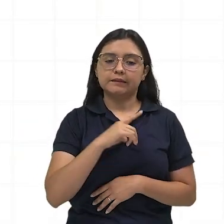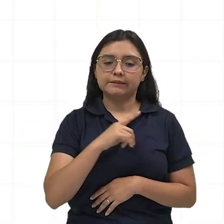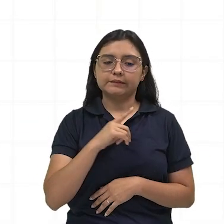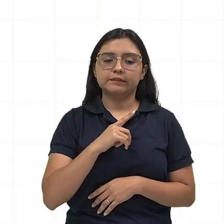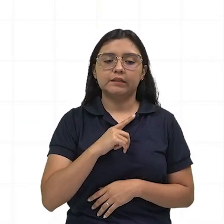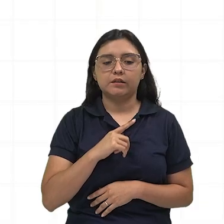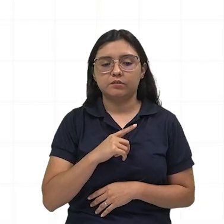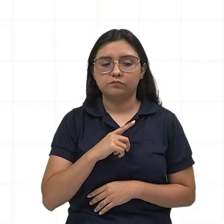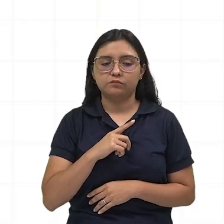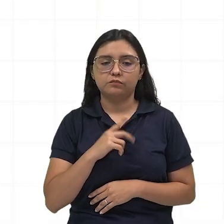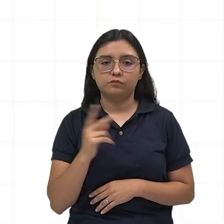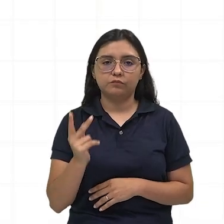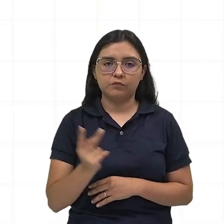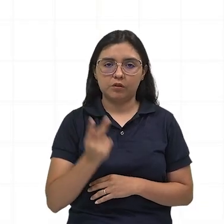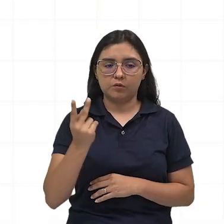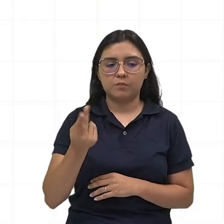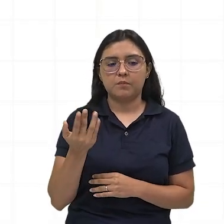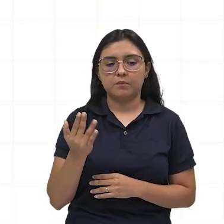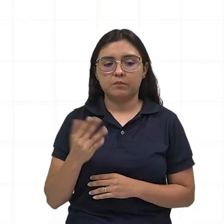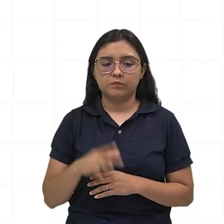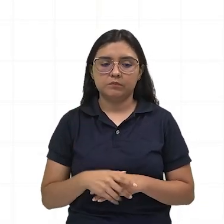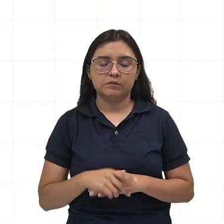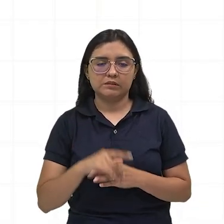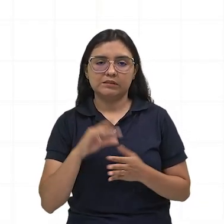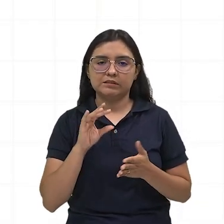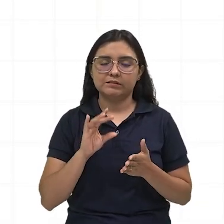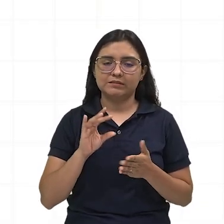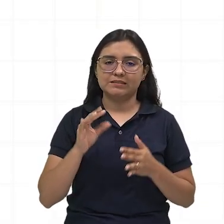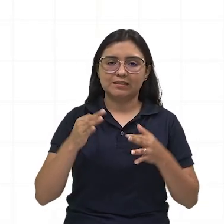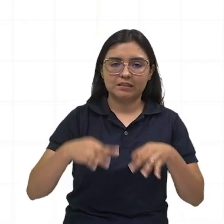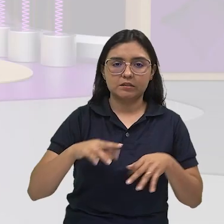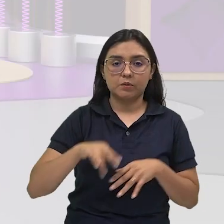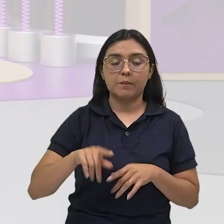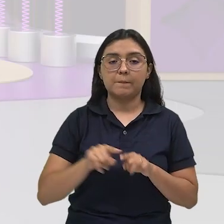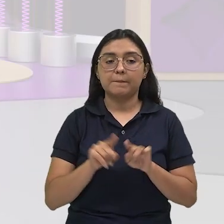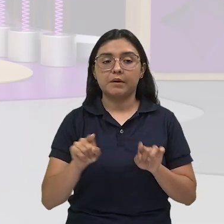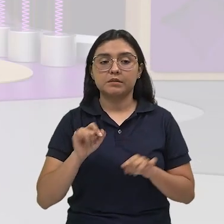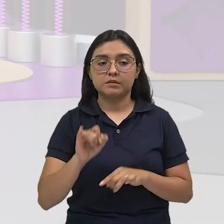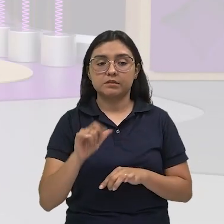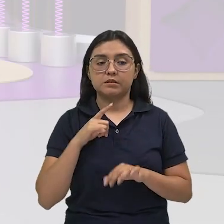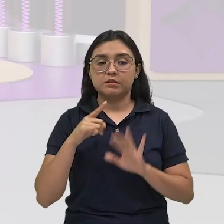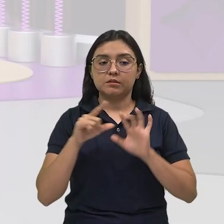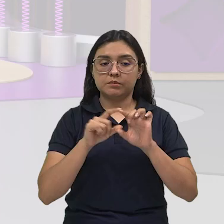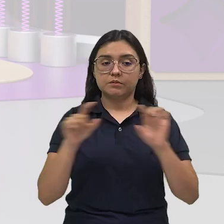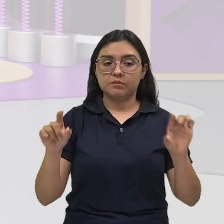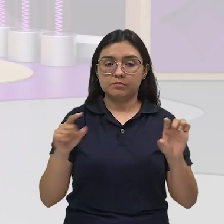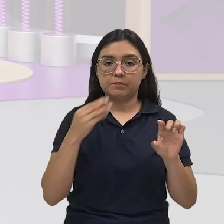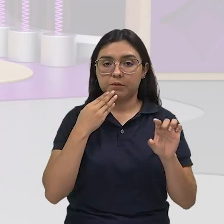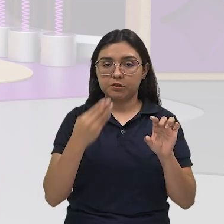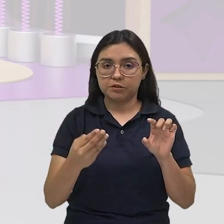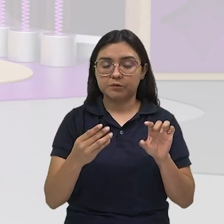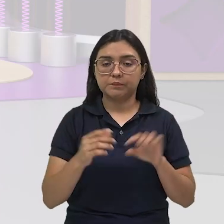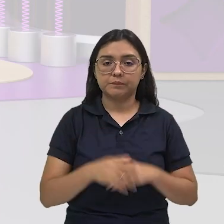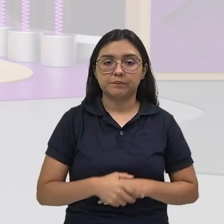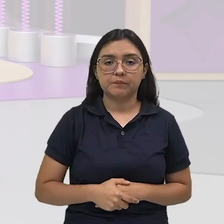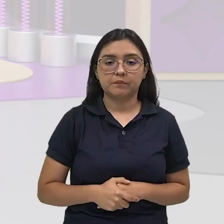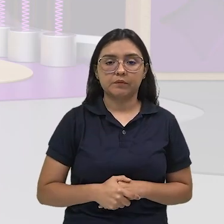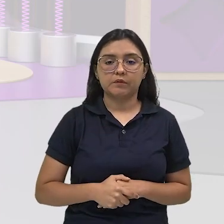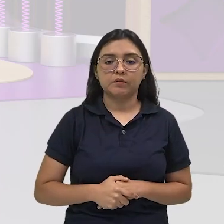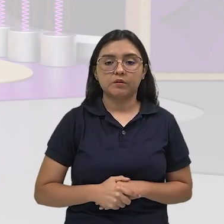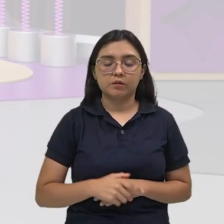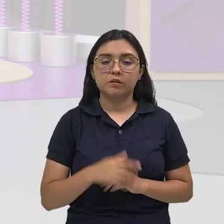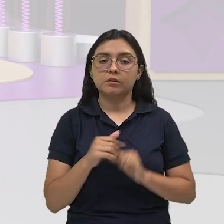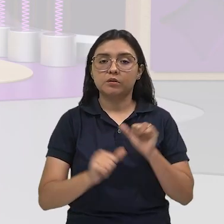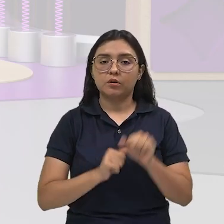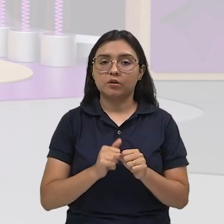valor aproximado. Eu sempre falo que se o problema não exigir, certo, que você troque o